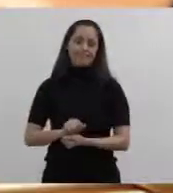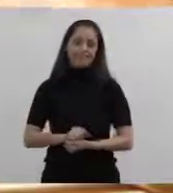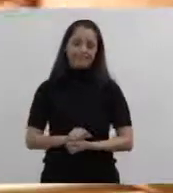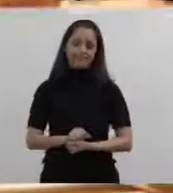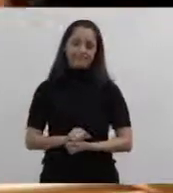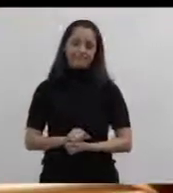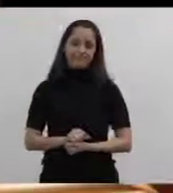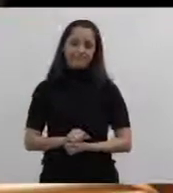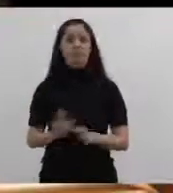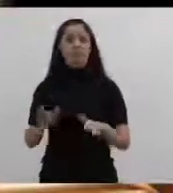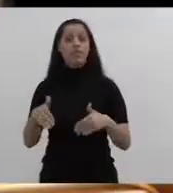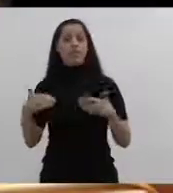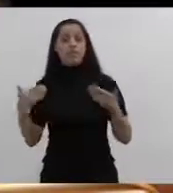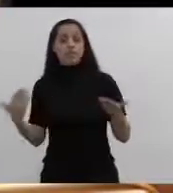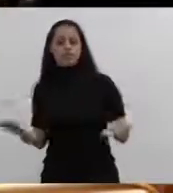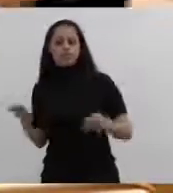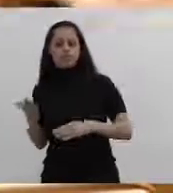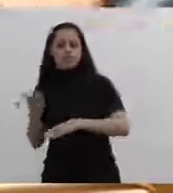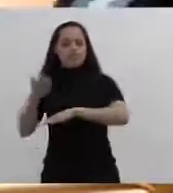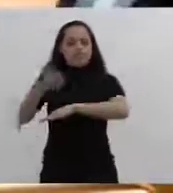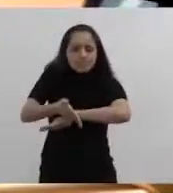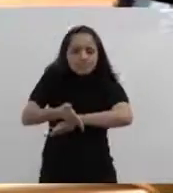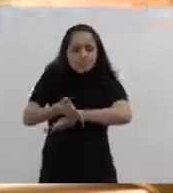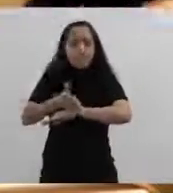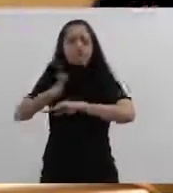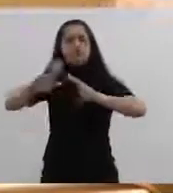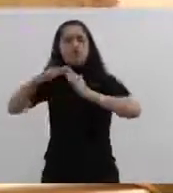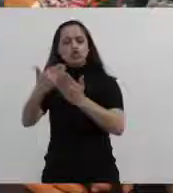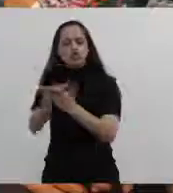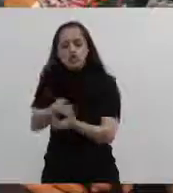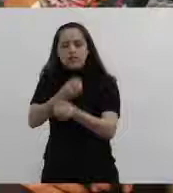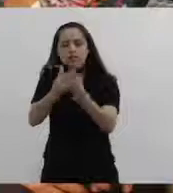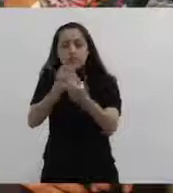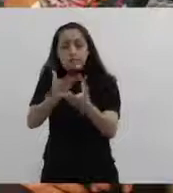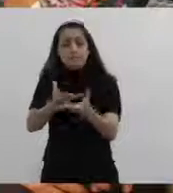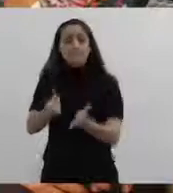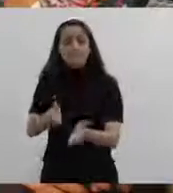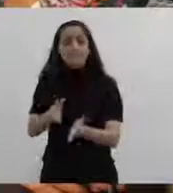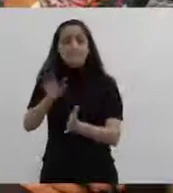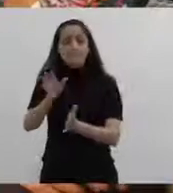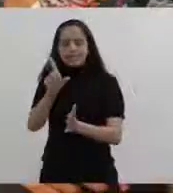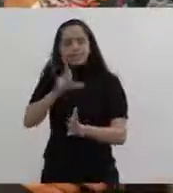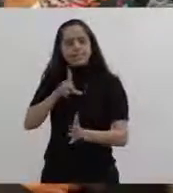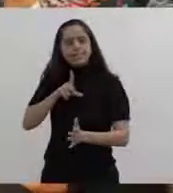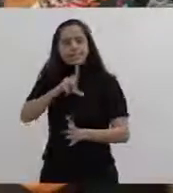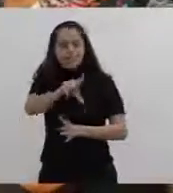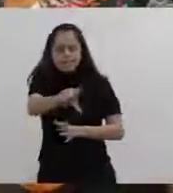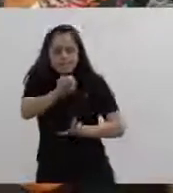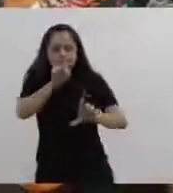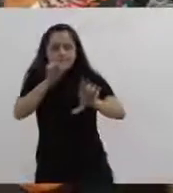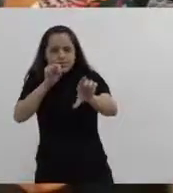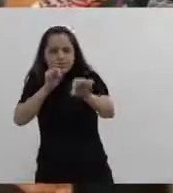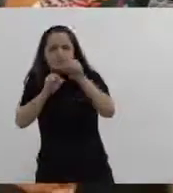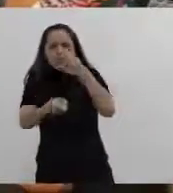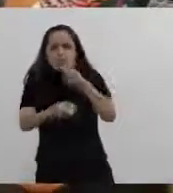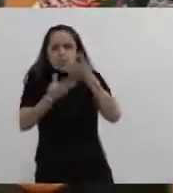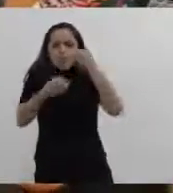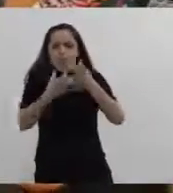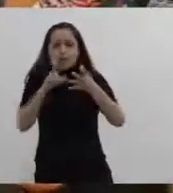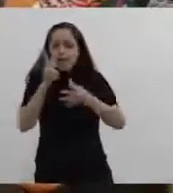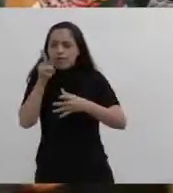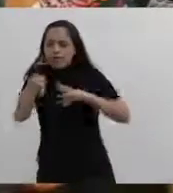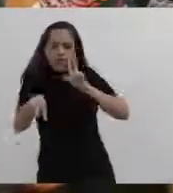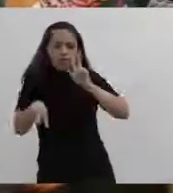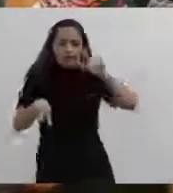coordenadores. Agora foi formada. Para falar a verdade, agora é que eu tenho uma equipe. Uma linha é passada pela máquina de costura.